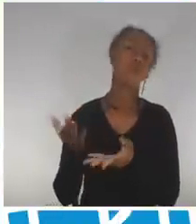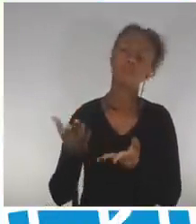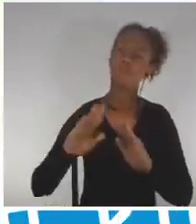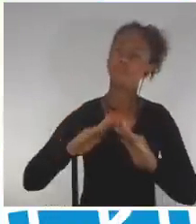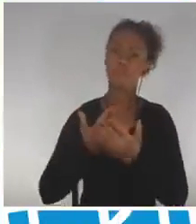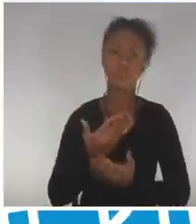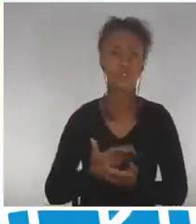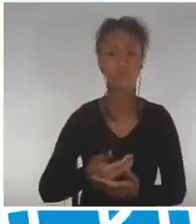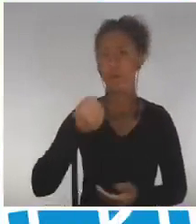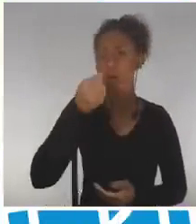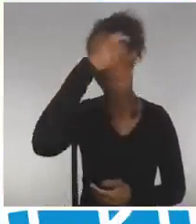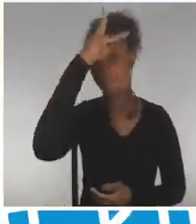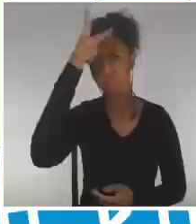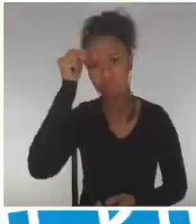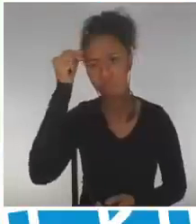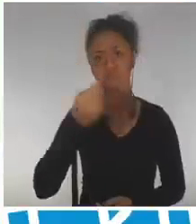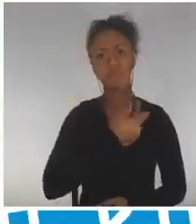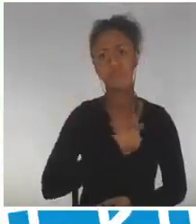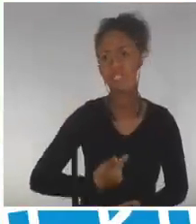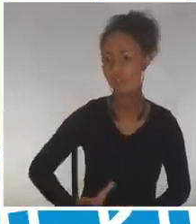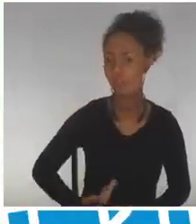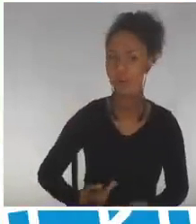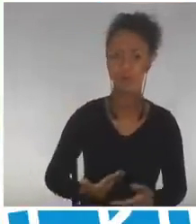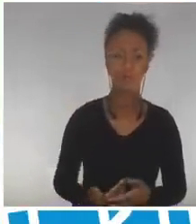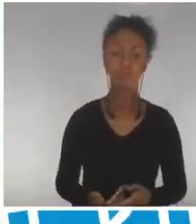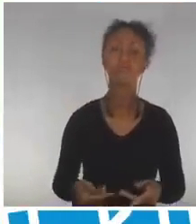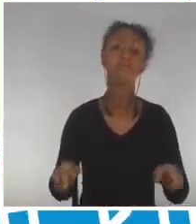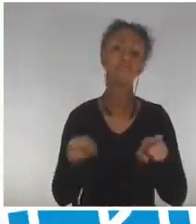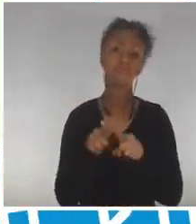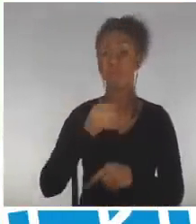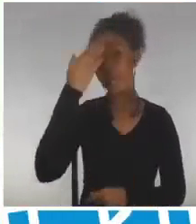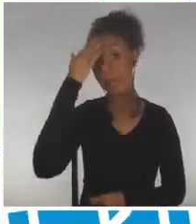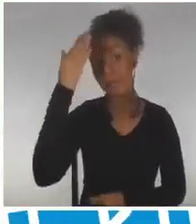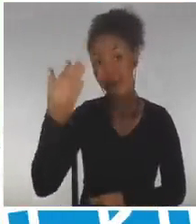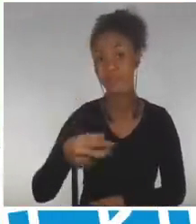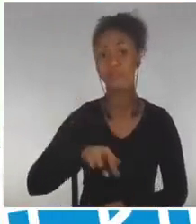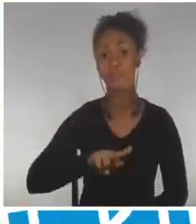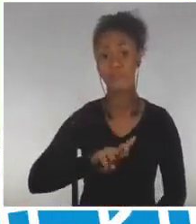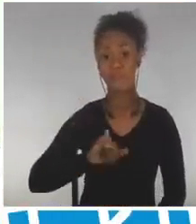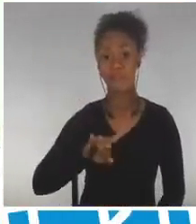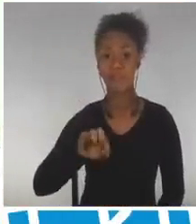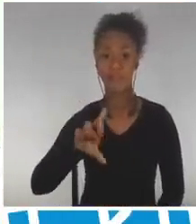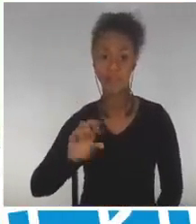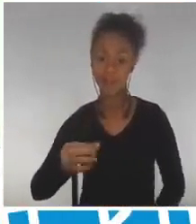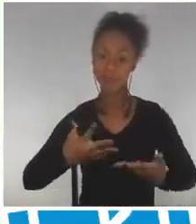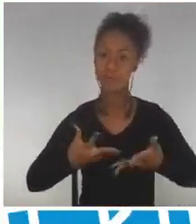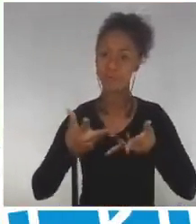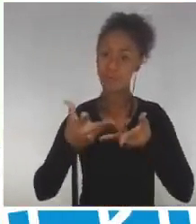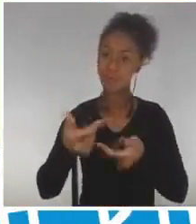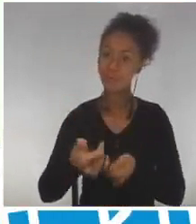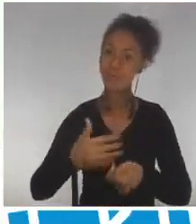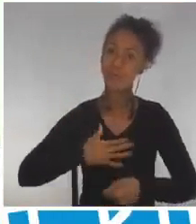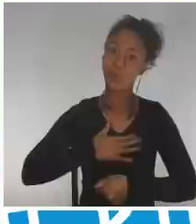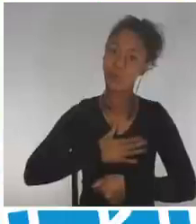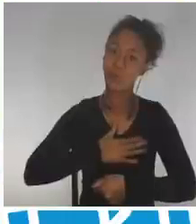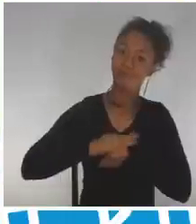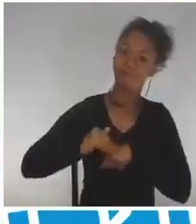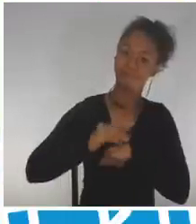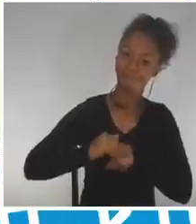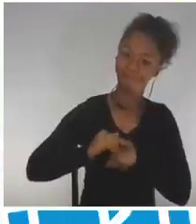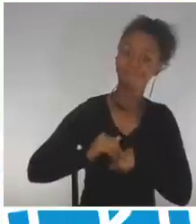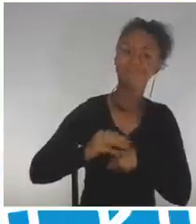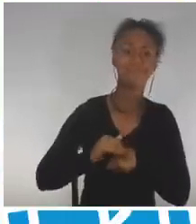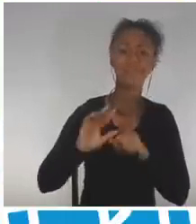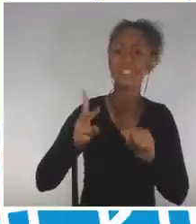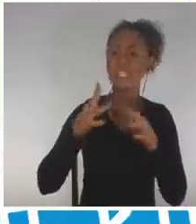de ensino em todo o país. No mais, também gostaria de agradecer ao Ricardo, né, pelo convite carinhoso, assim, com que ele fez, atencioso,